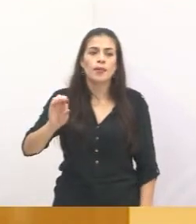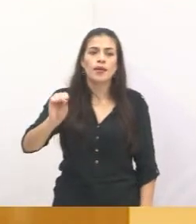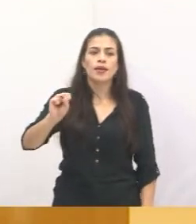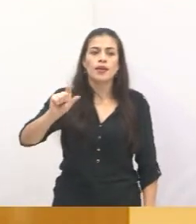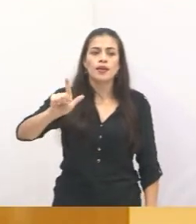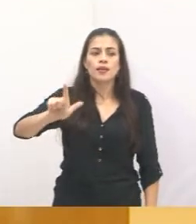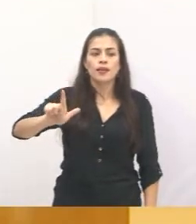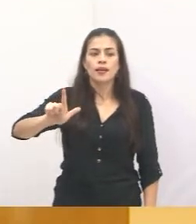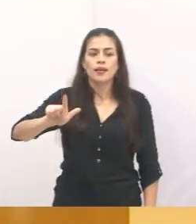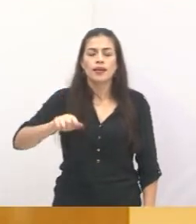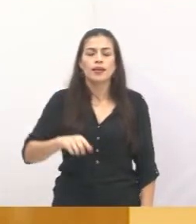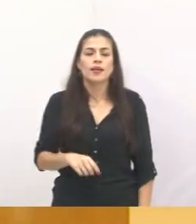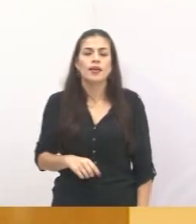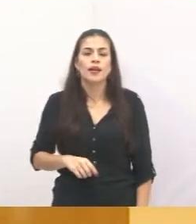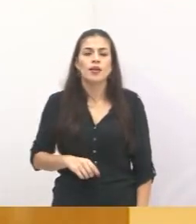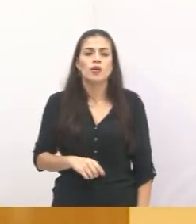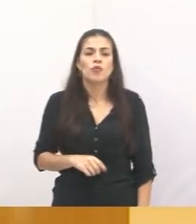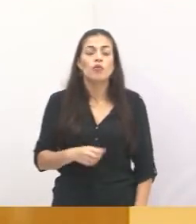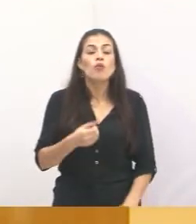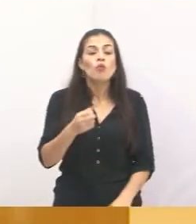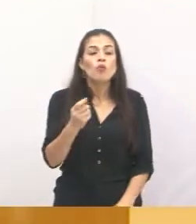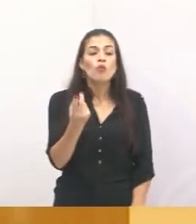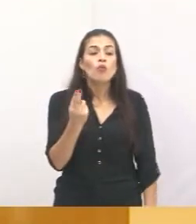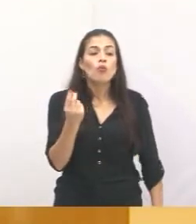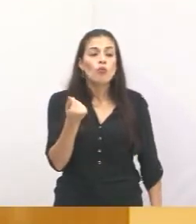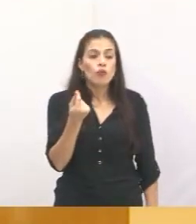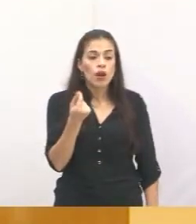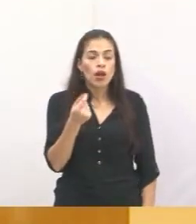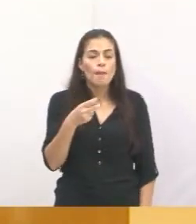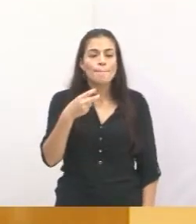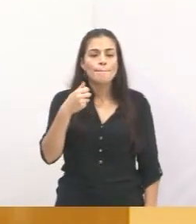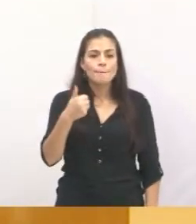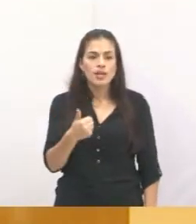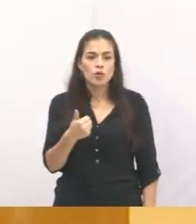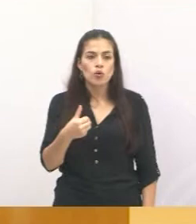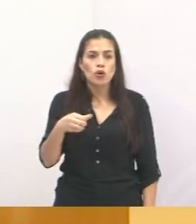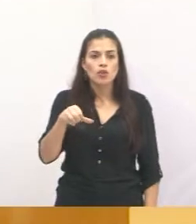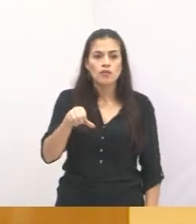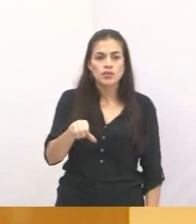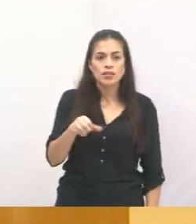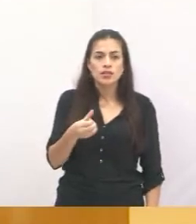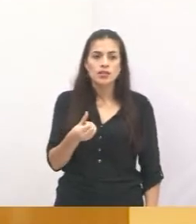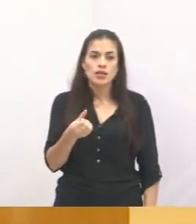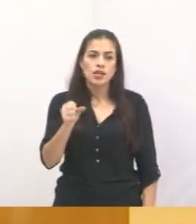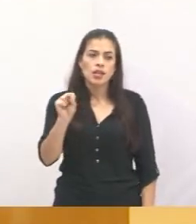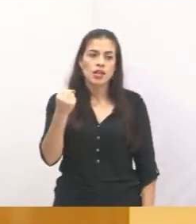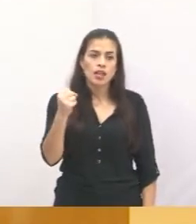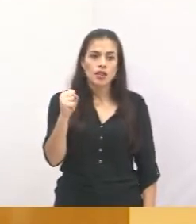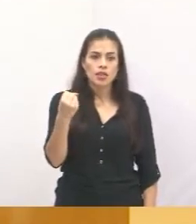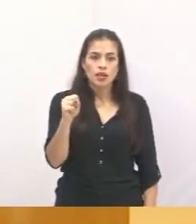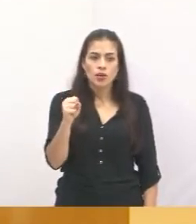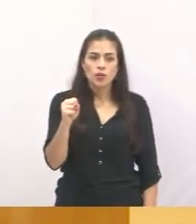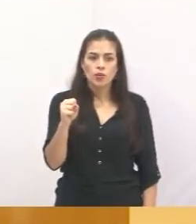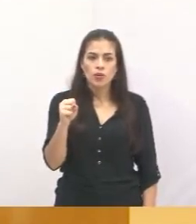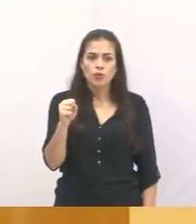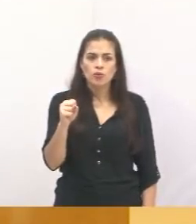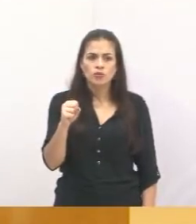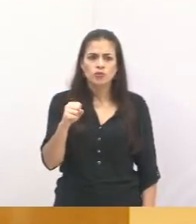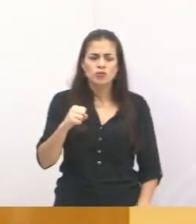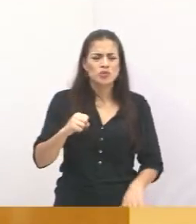1998. De lá para cá já se passaram 24 anos, prefeito Isaías. Mas parece que Vossa